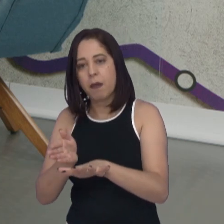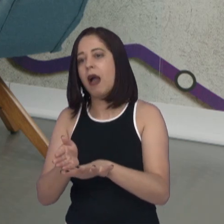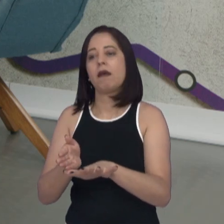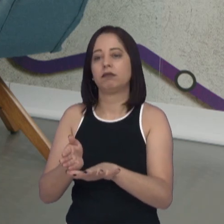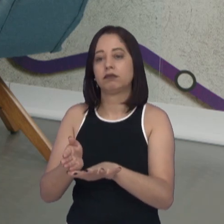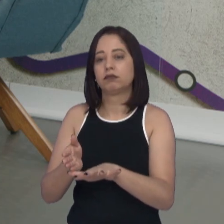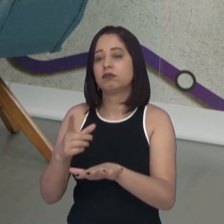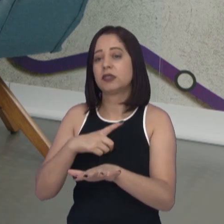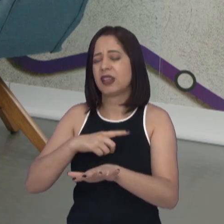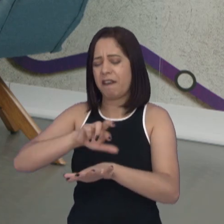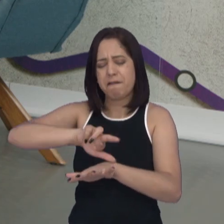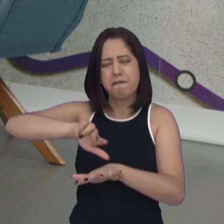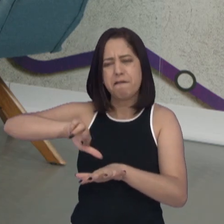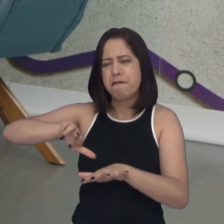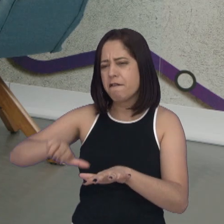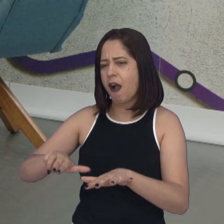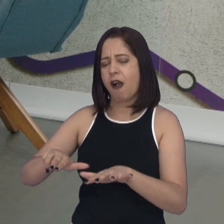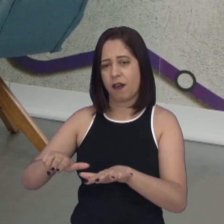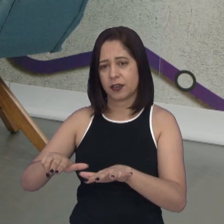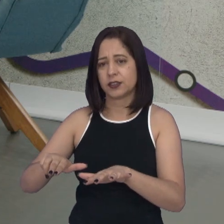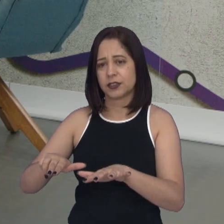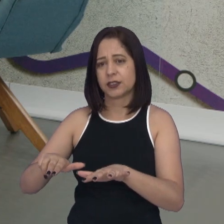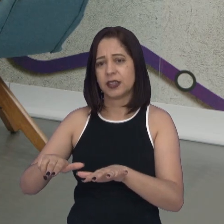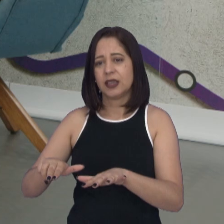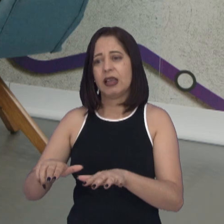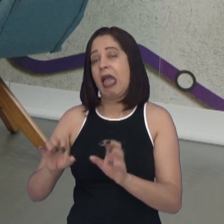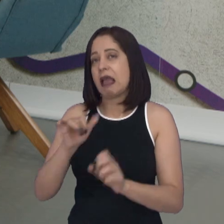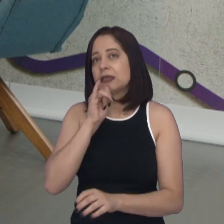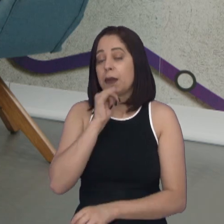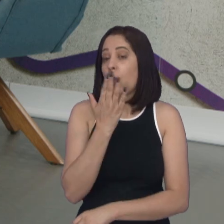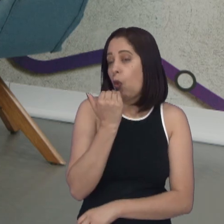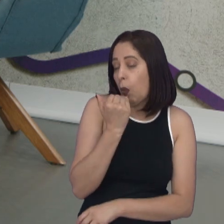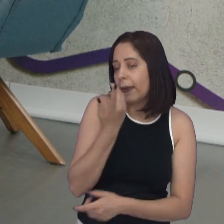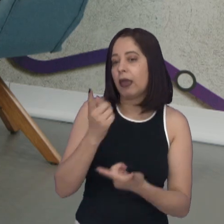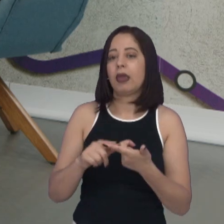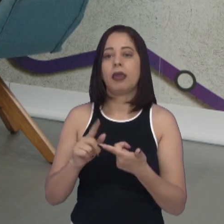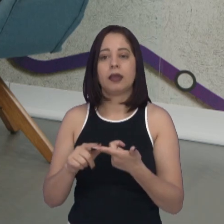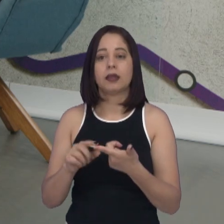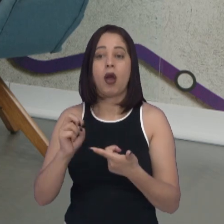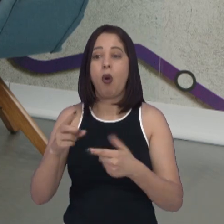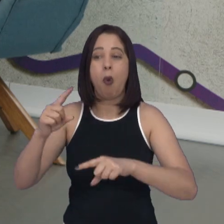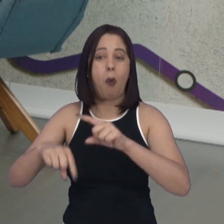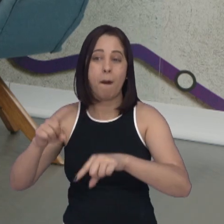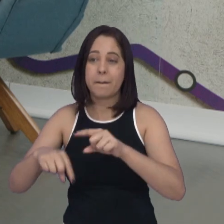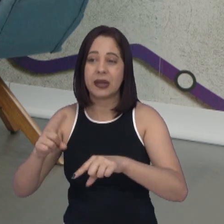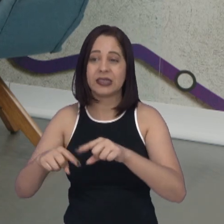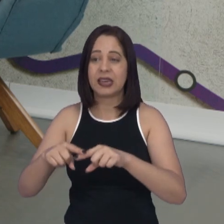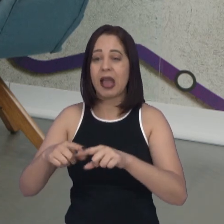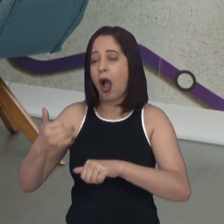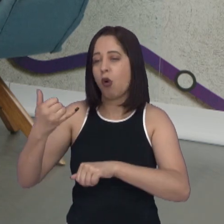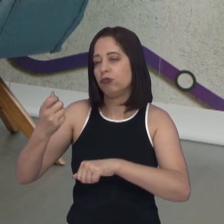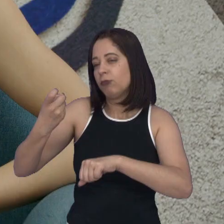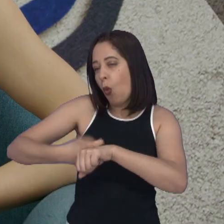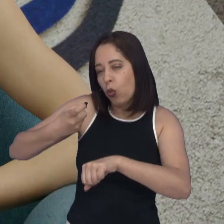um produto, ele pode ser desde um alimento, né, quanto a um produto de uso pessoal,